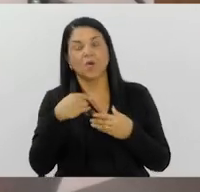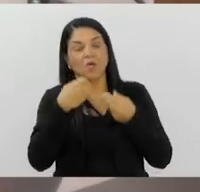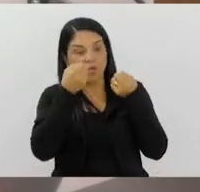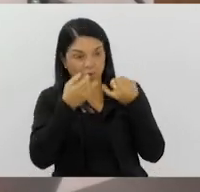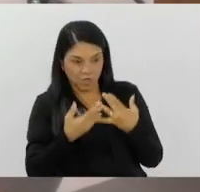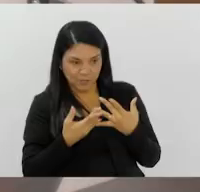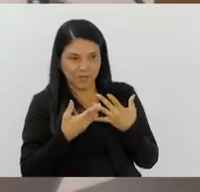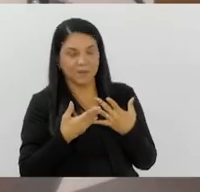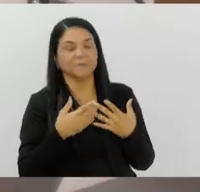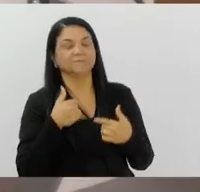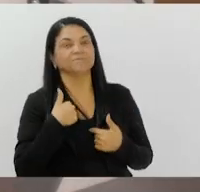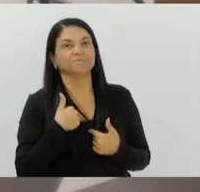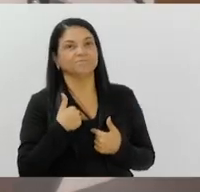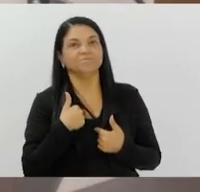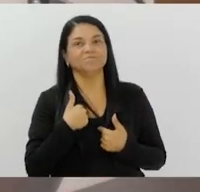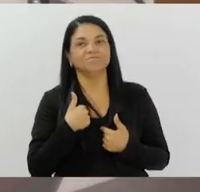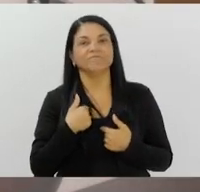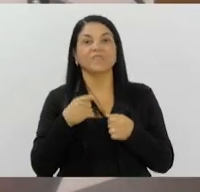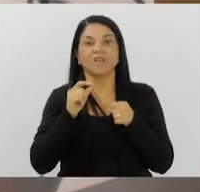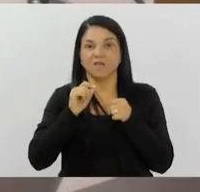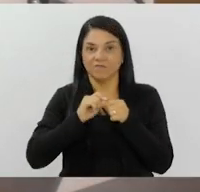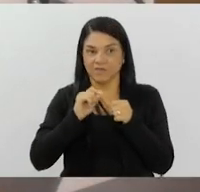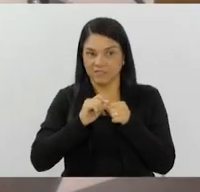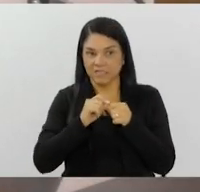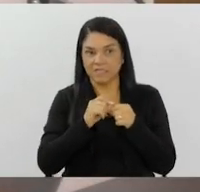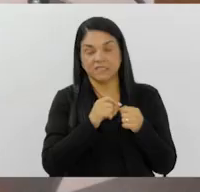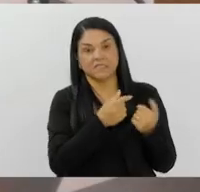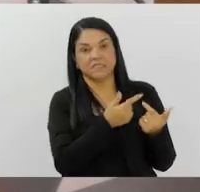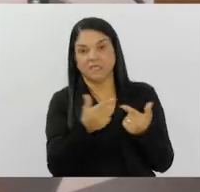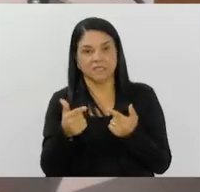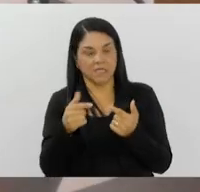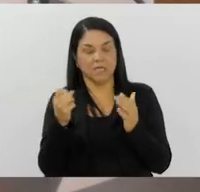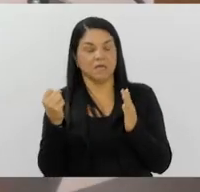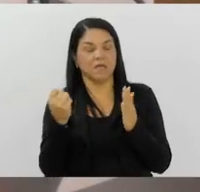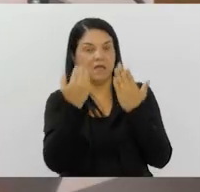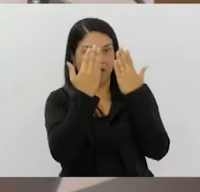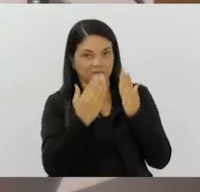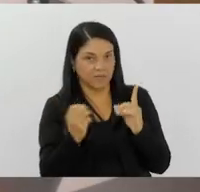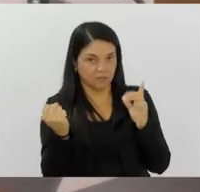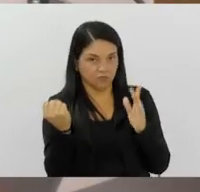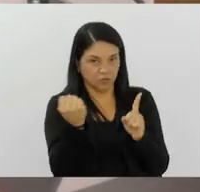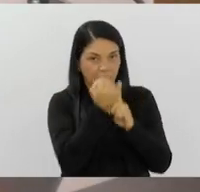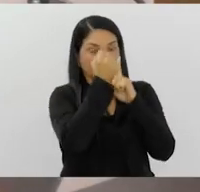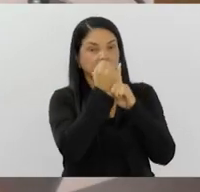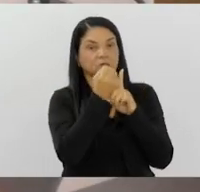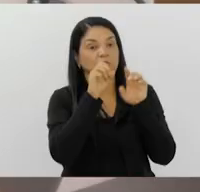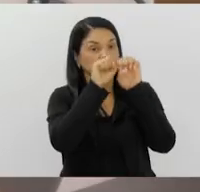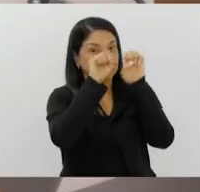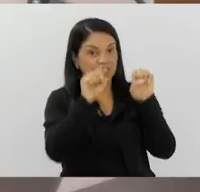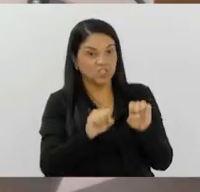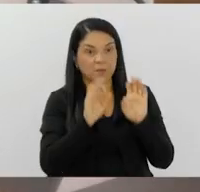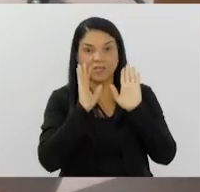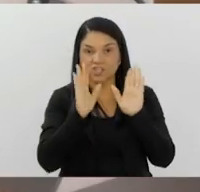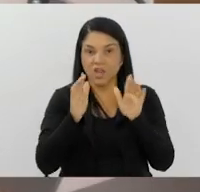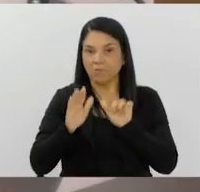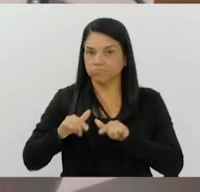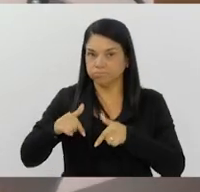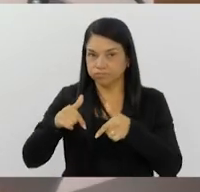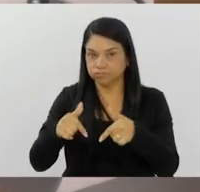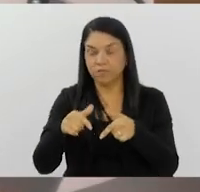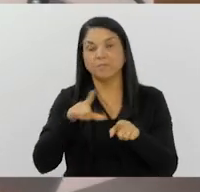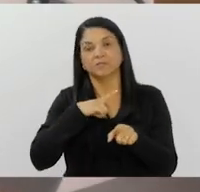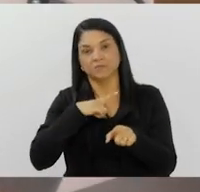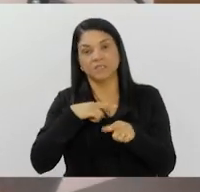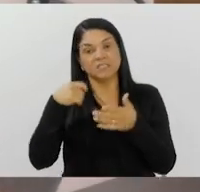forma eh pode ser feito S avaliação de pacto para os aqueles sistemas que já foram lançados mas deve haver